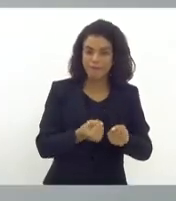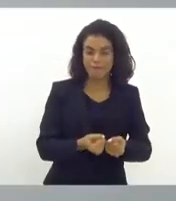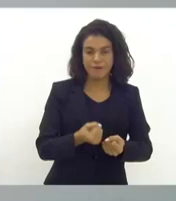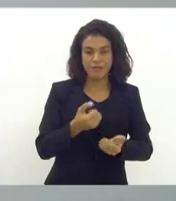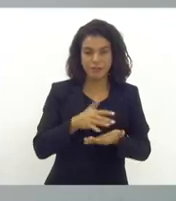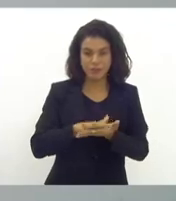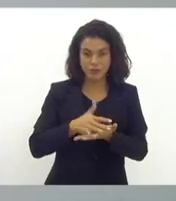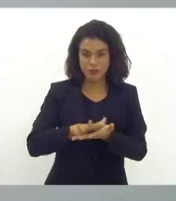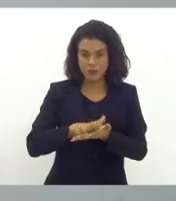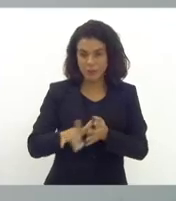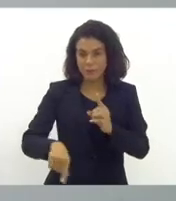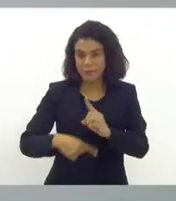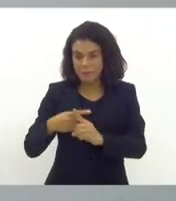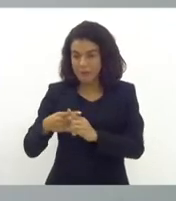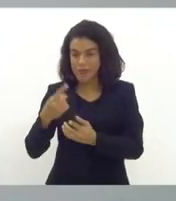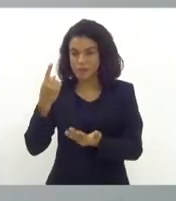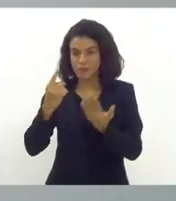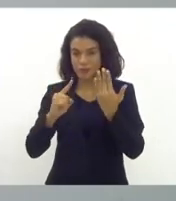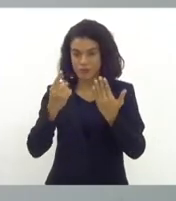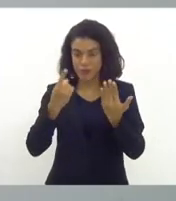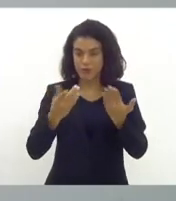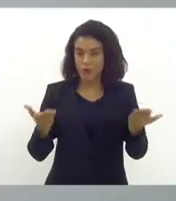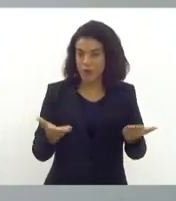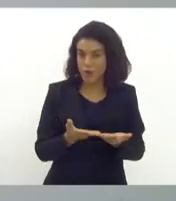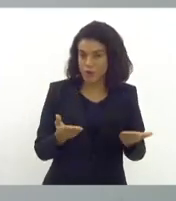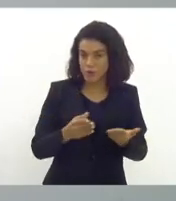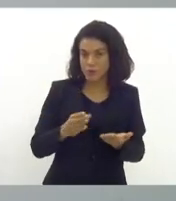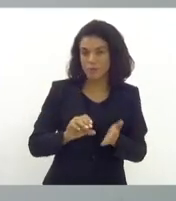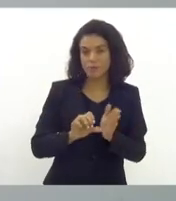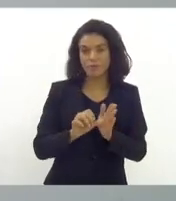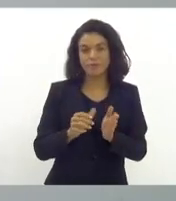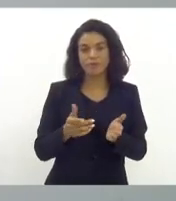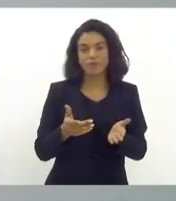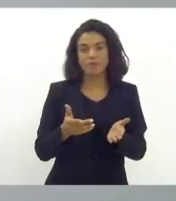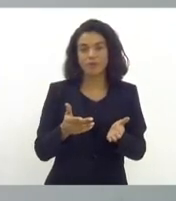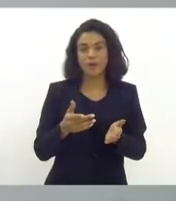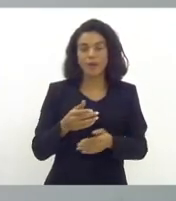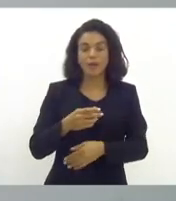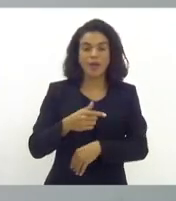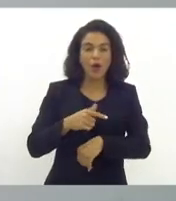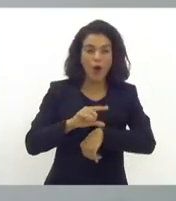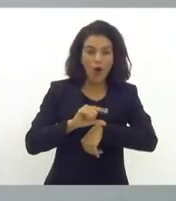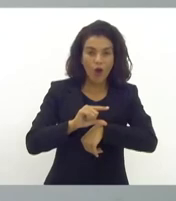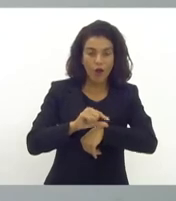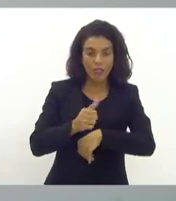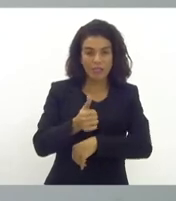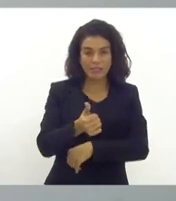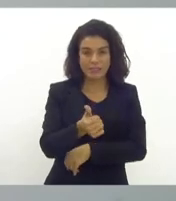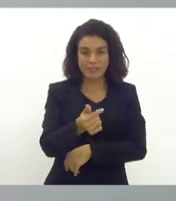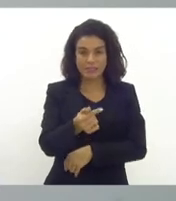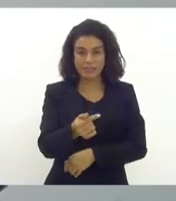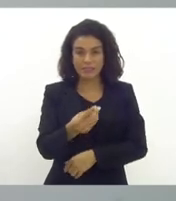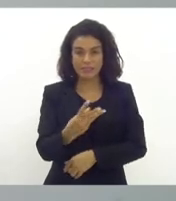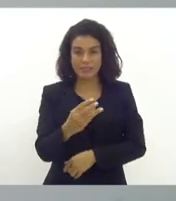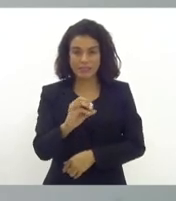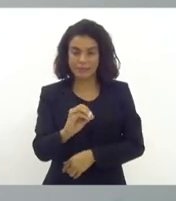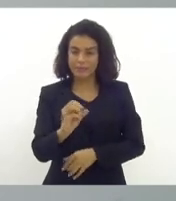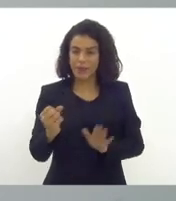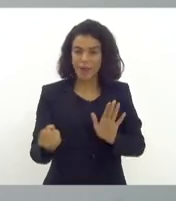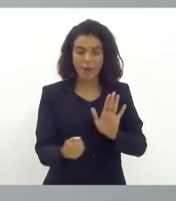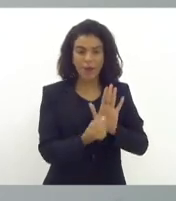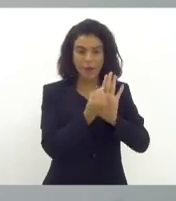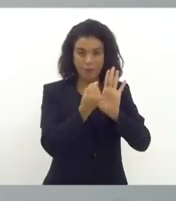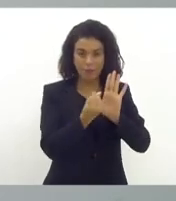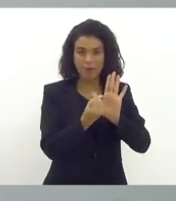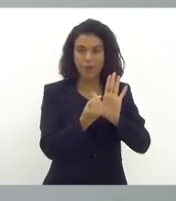28 de agosto às 17 17 30 horas Esse é um Marco